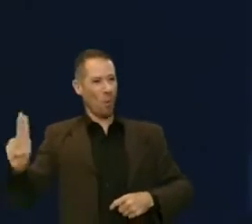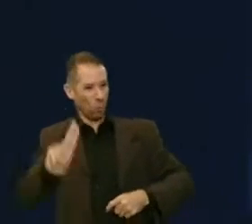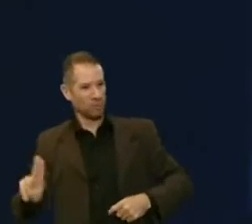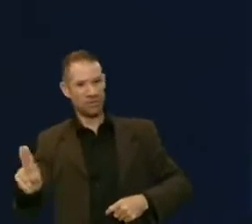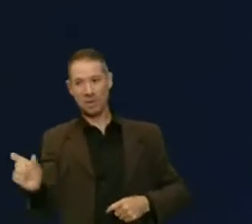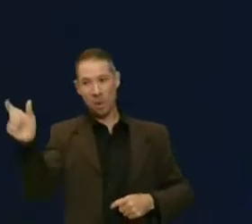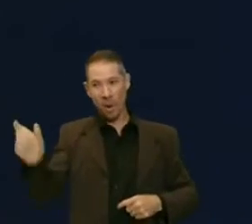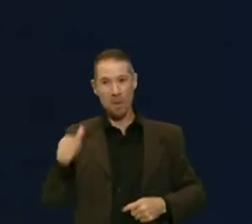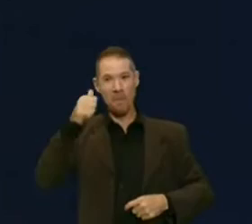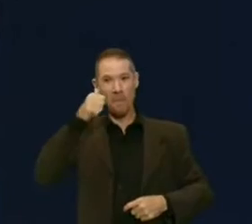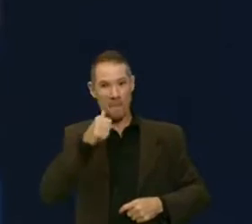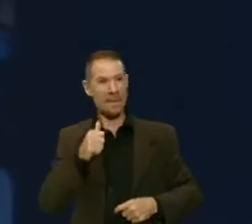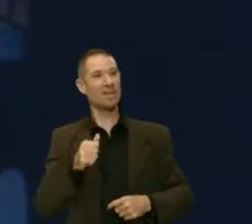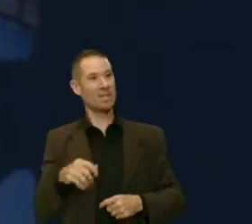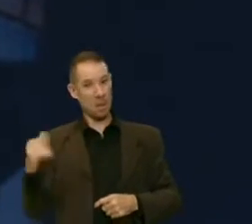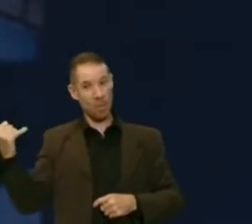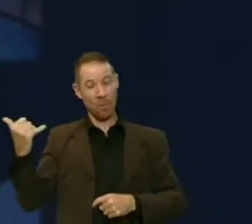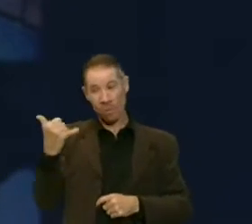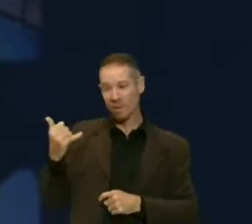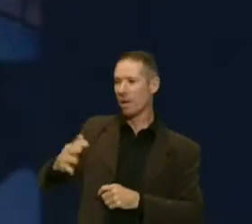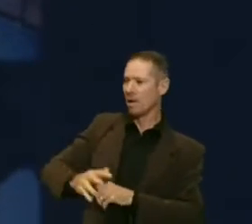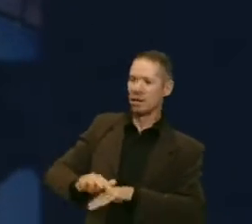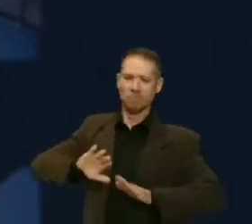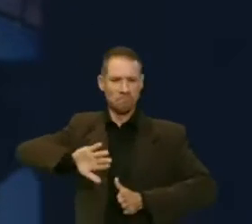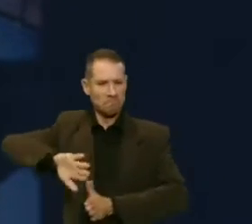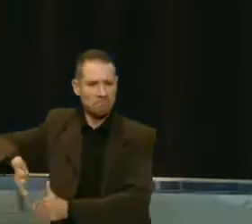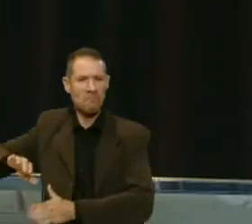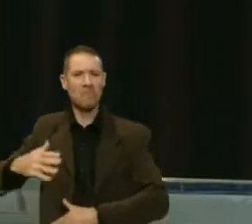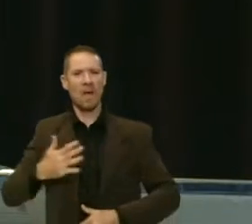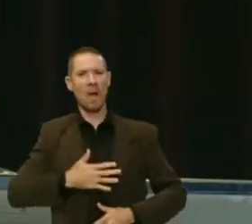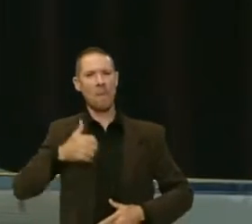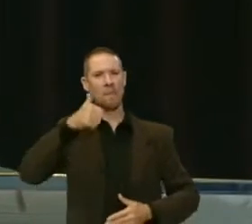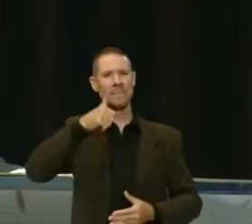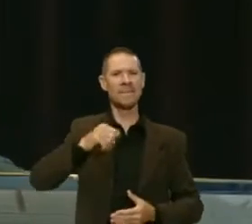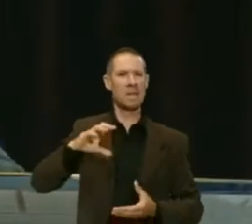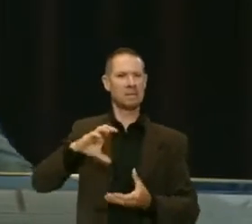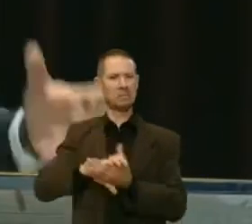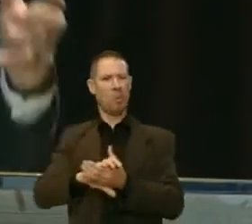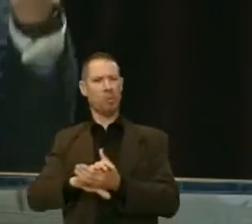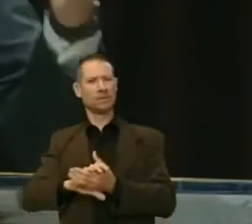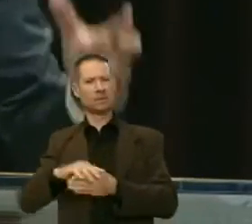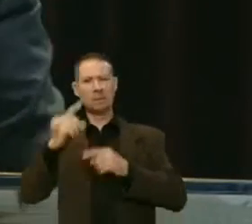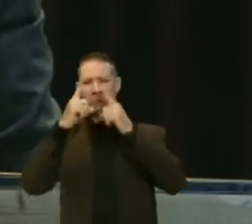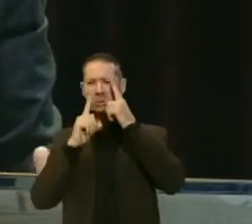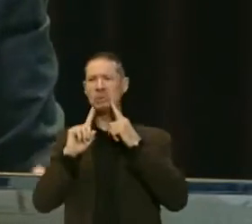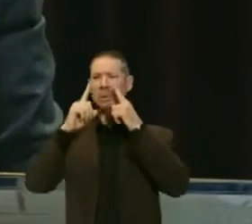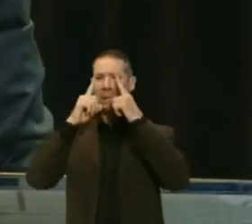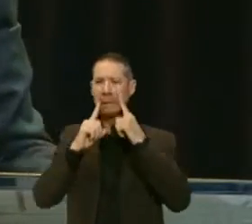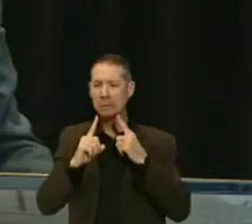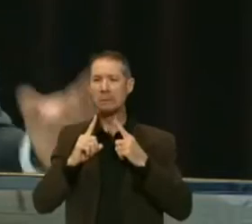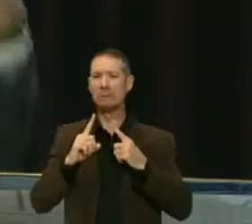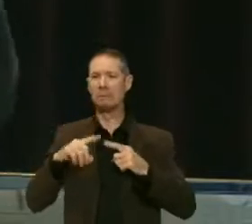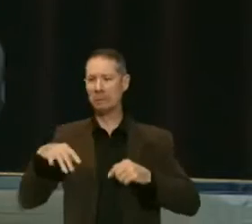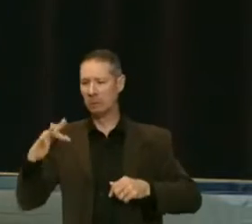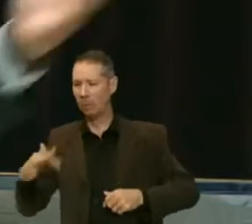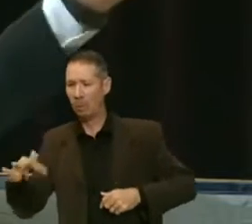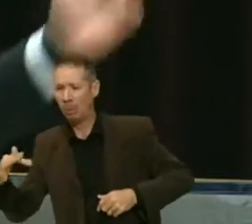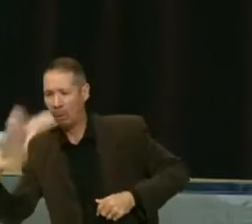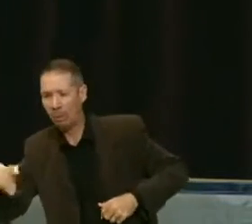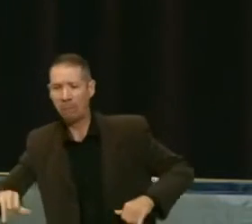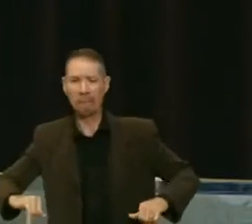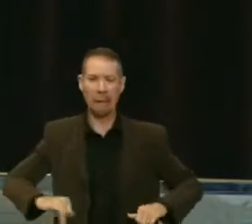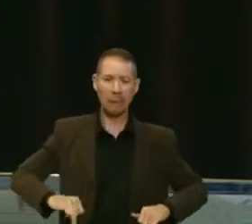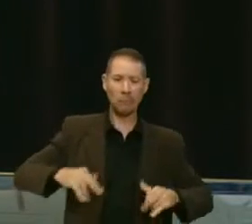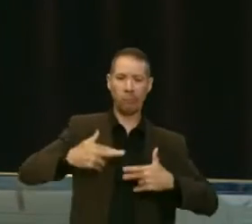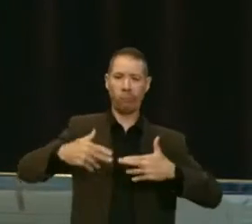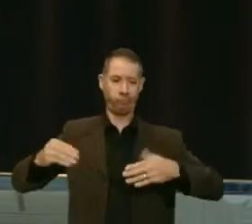Esses dias a minha esposa estava chorando, sem entender o porquê de algumas coisas. Feridas estavam abertas,